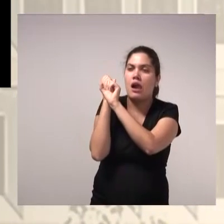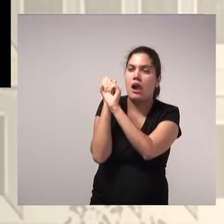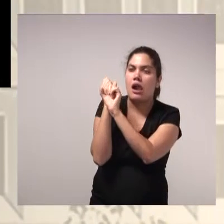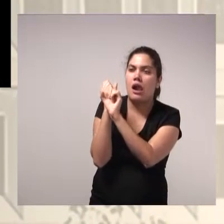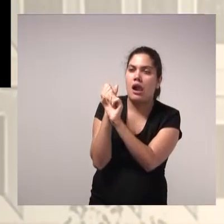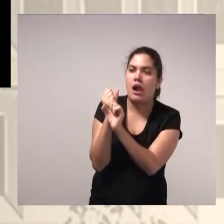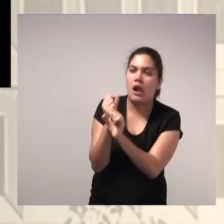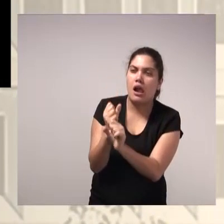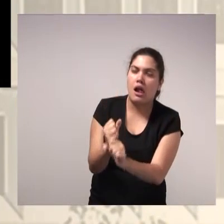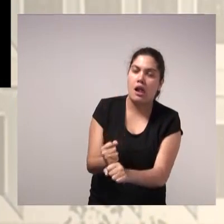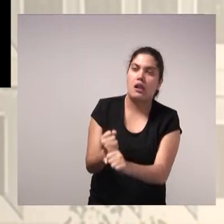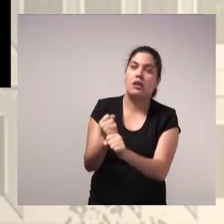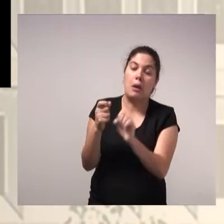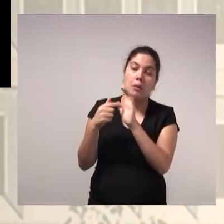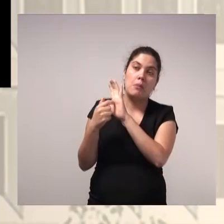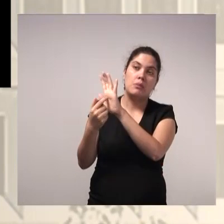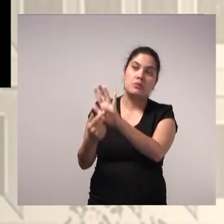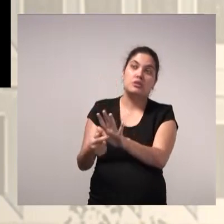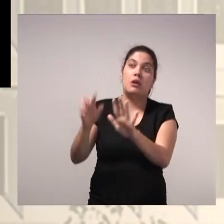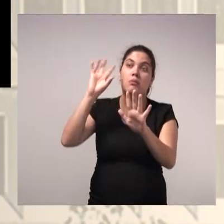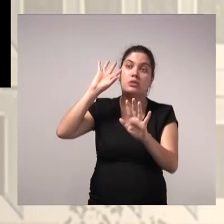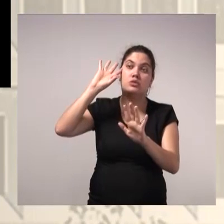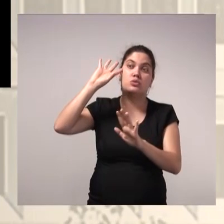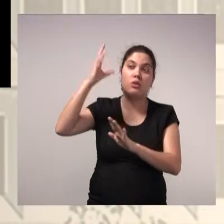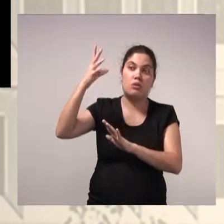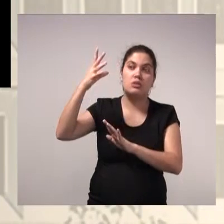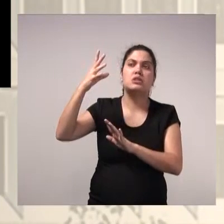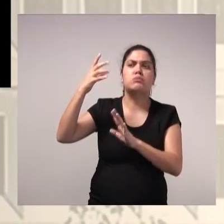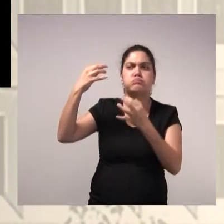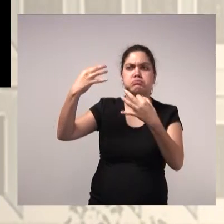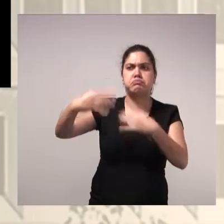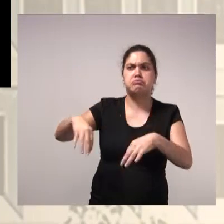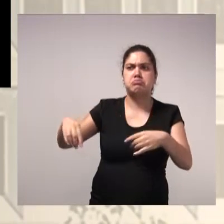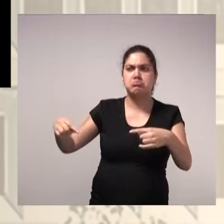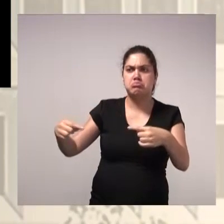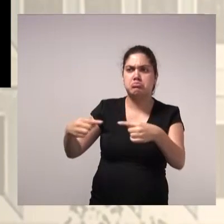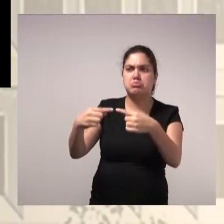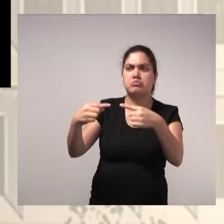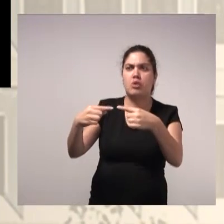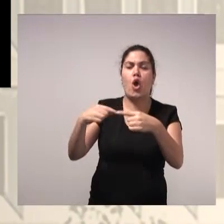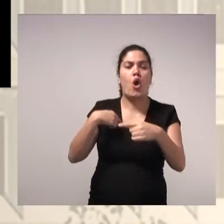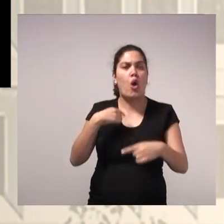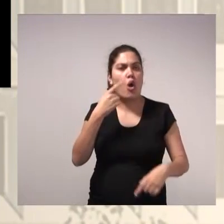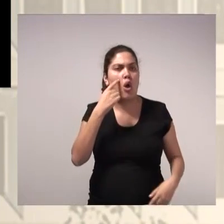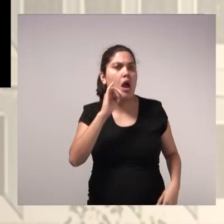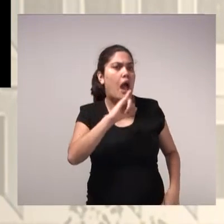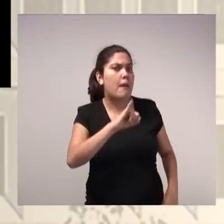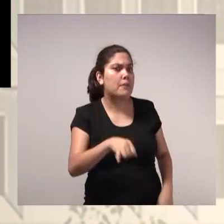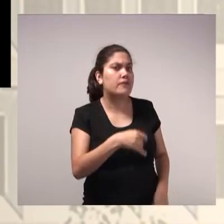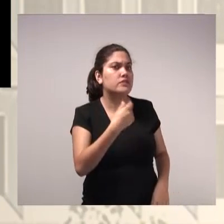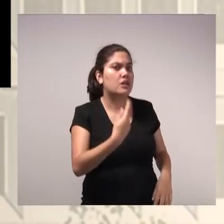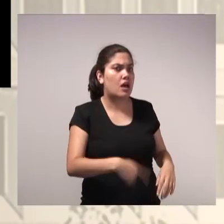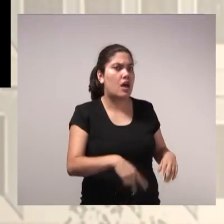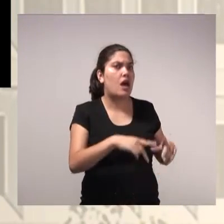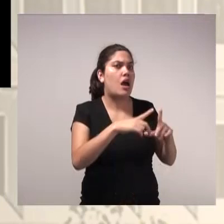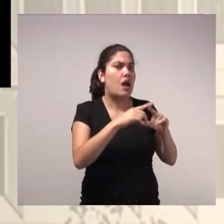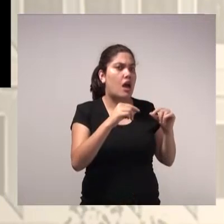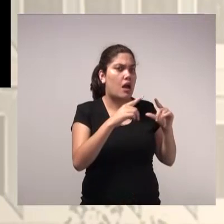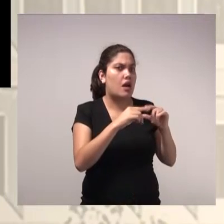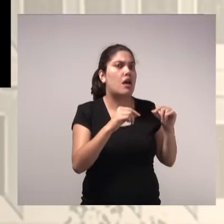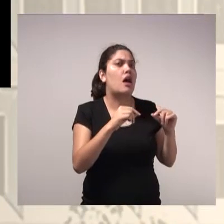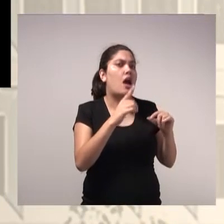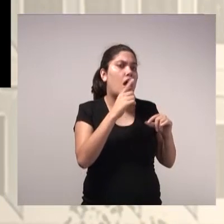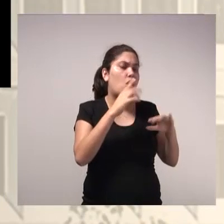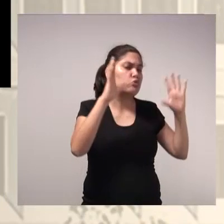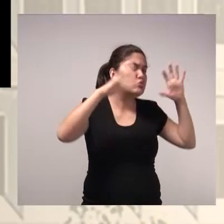investimento para apresentar uma solução coerente. Olha, aproveitar a água da chuva aqui em Brasília, vamos ter um